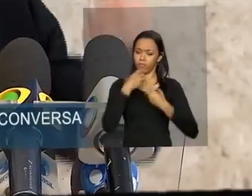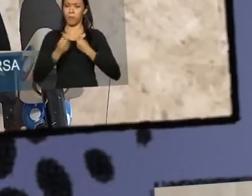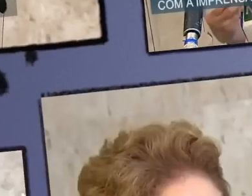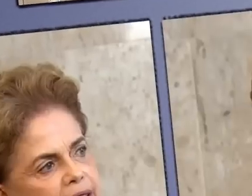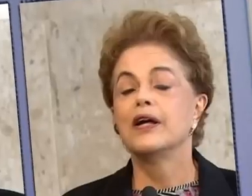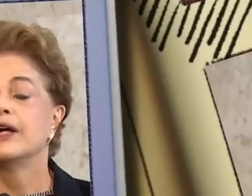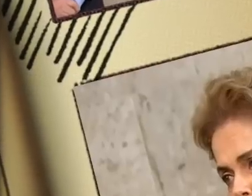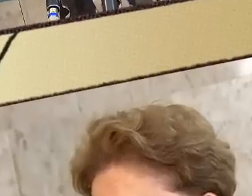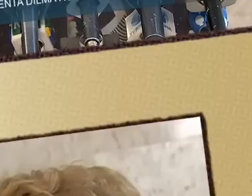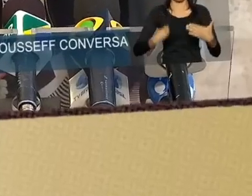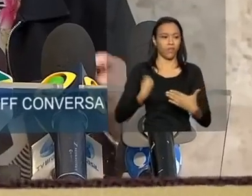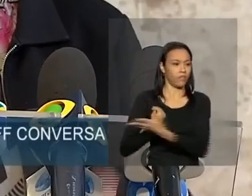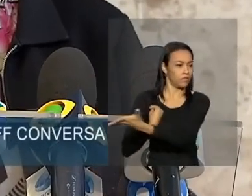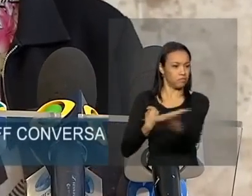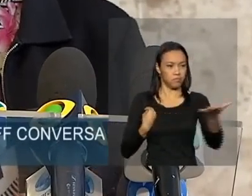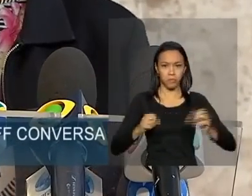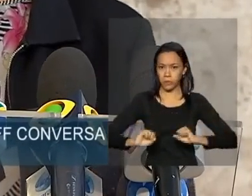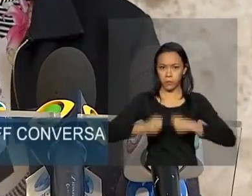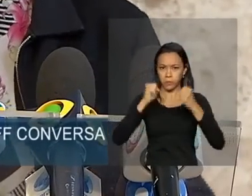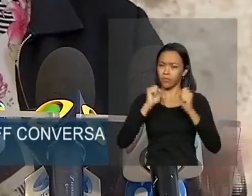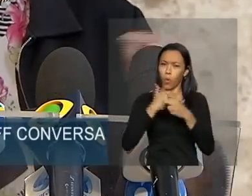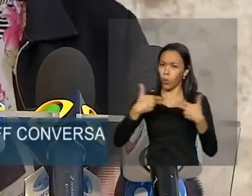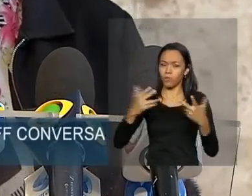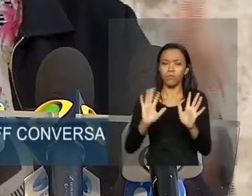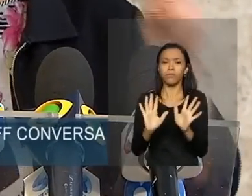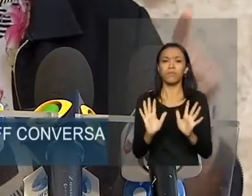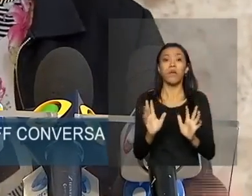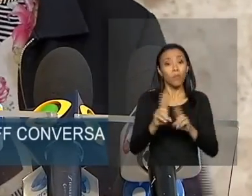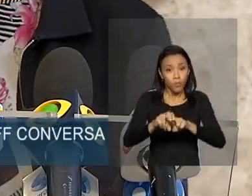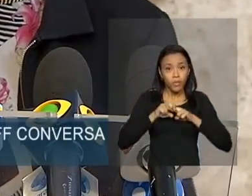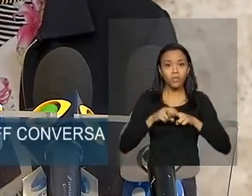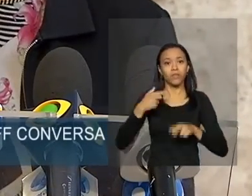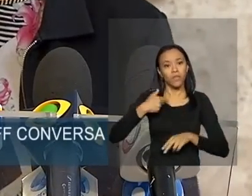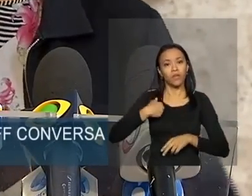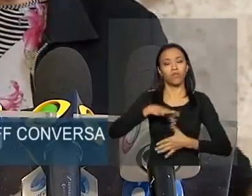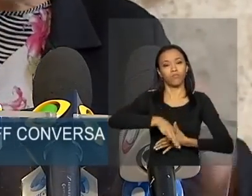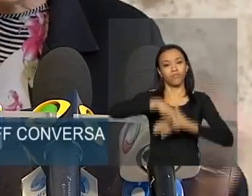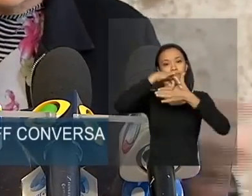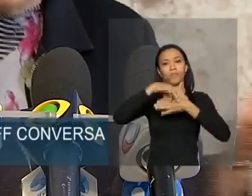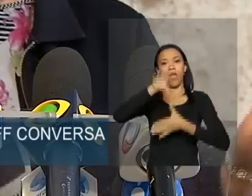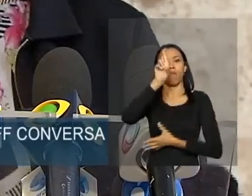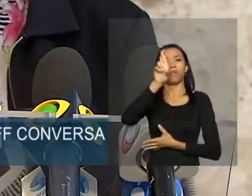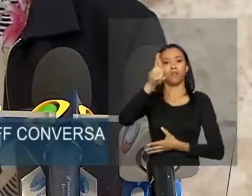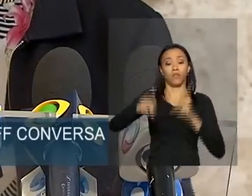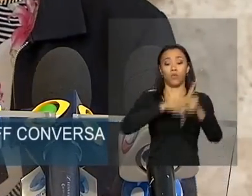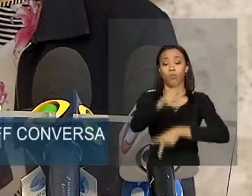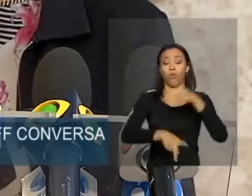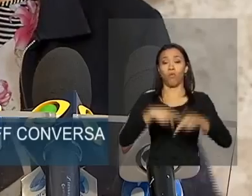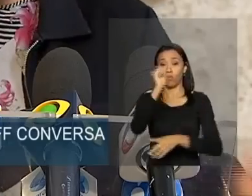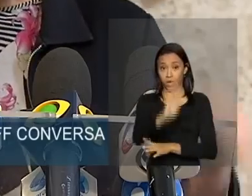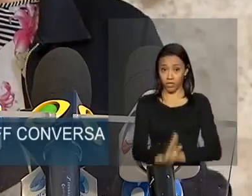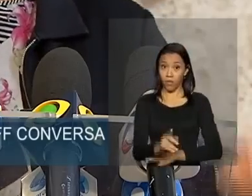fui torturada e acredito que é por isso que eu represento o povo brasileiro, que também não é um povo